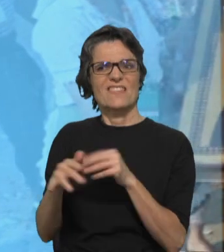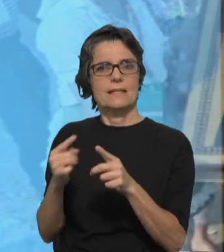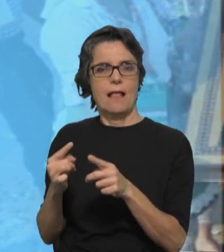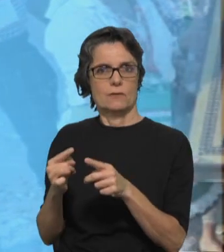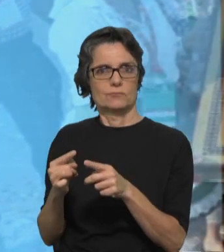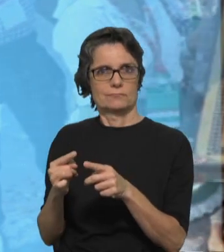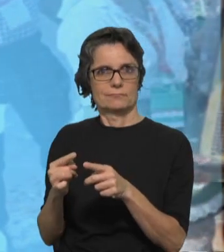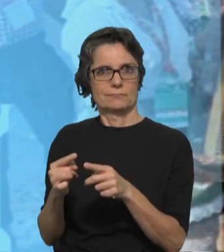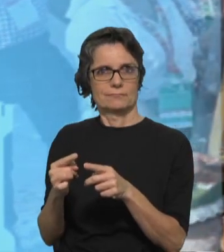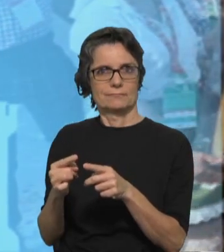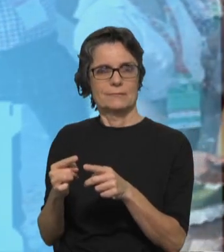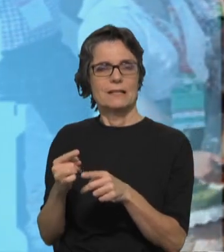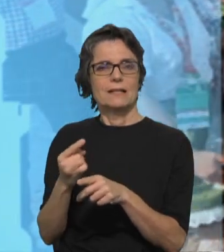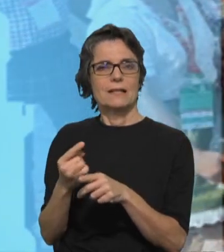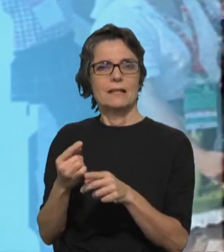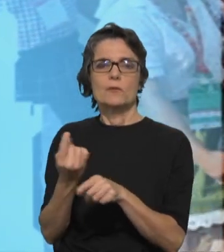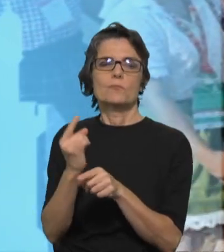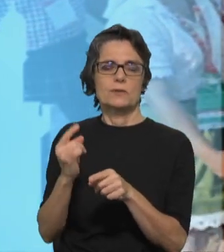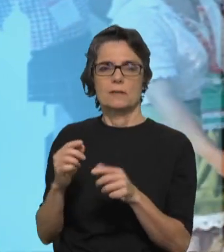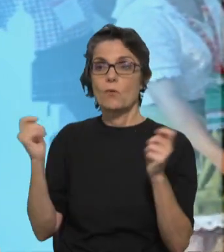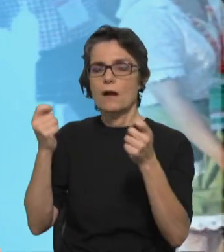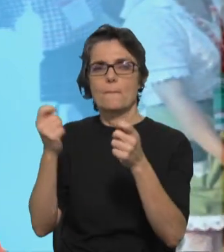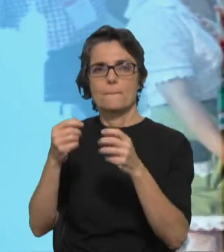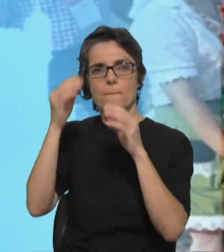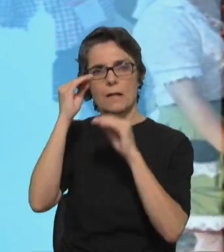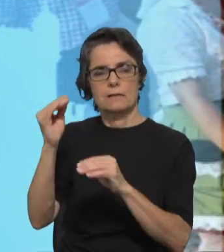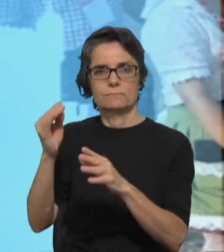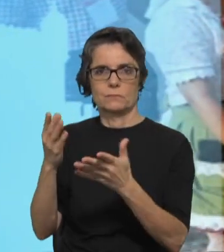desenvolveram as campanhas de alfabetização do grau,